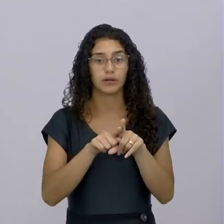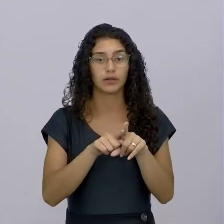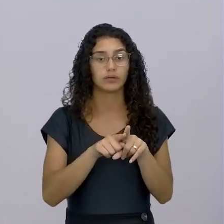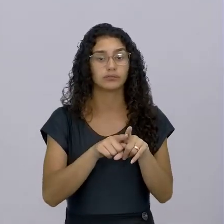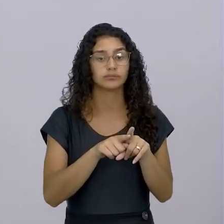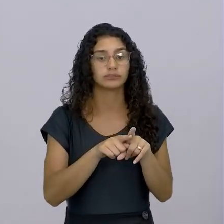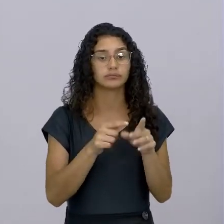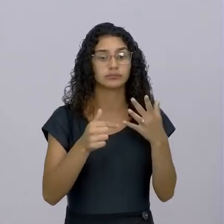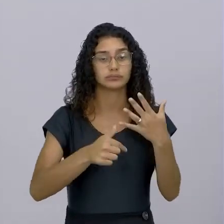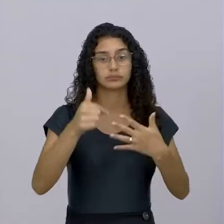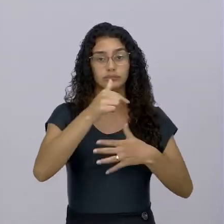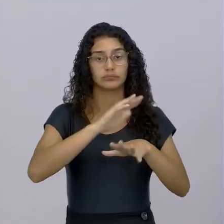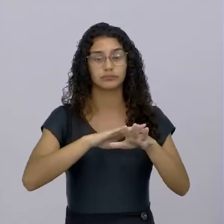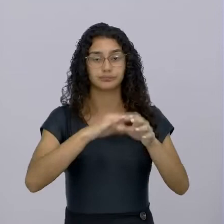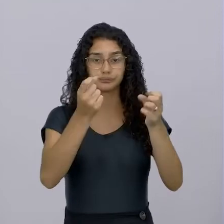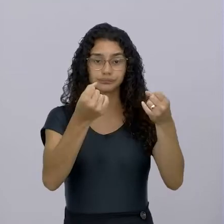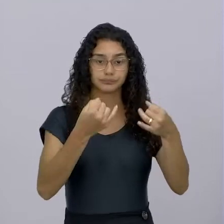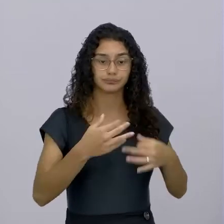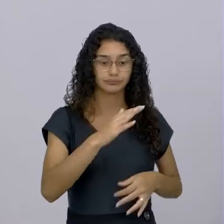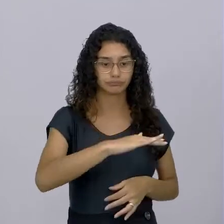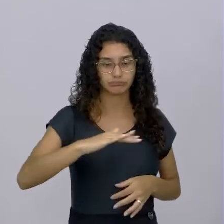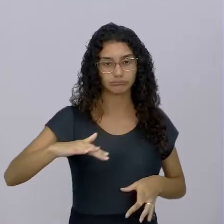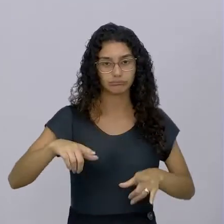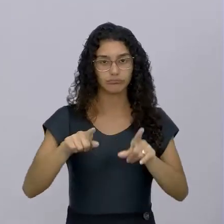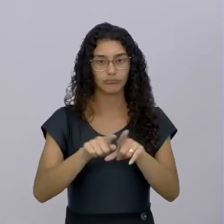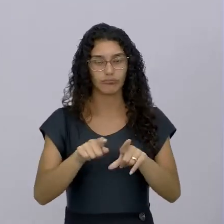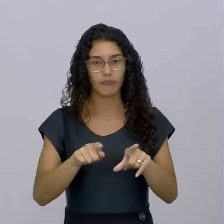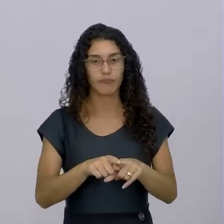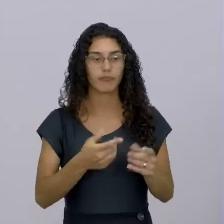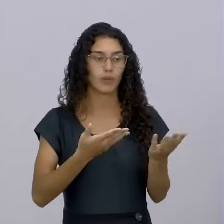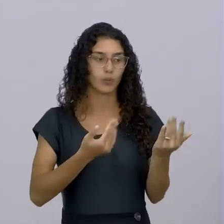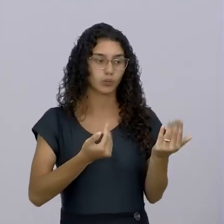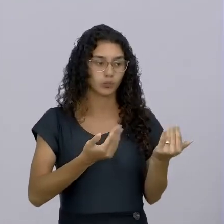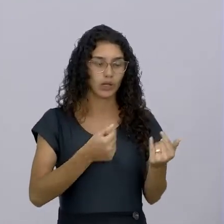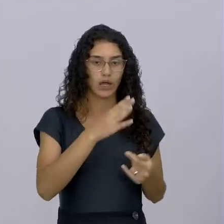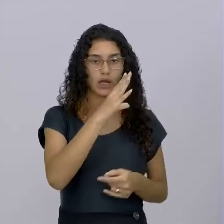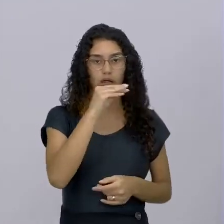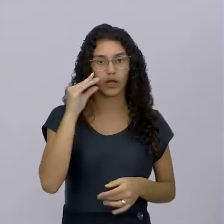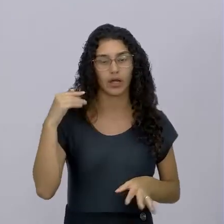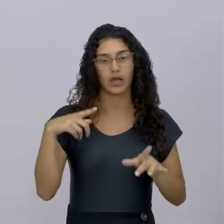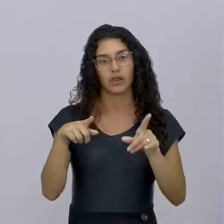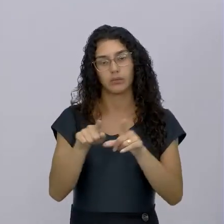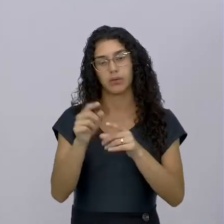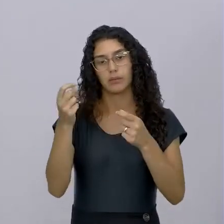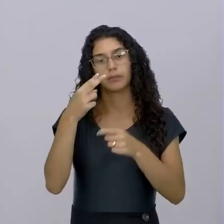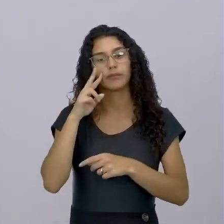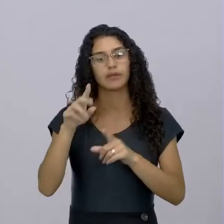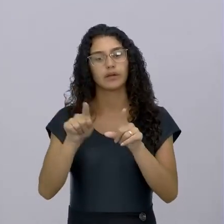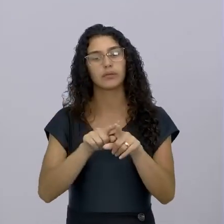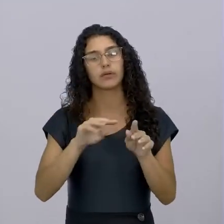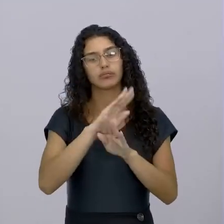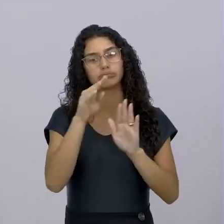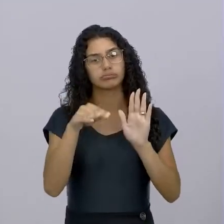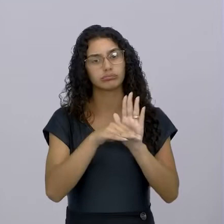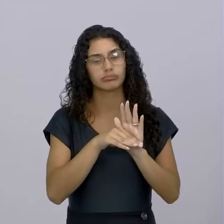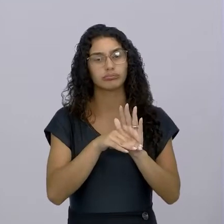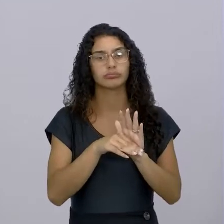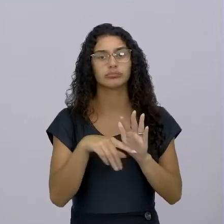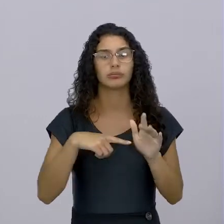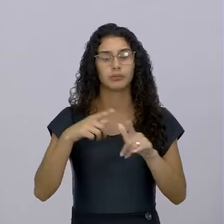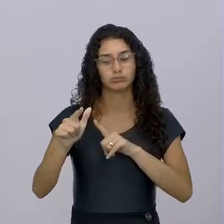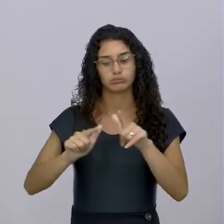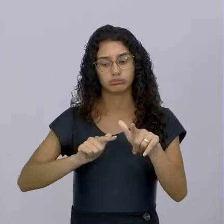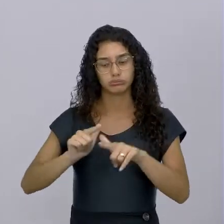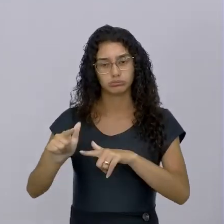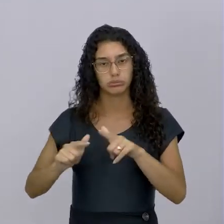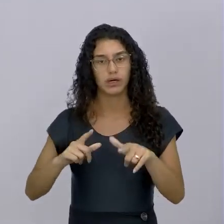um tópico que vai falar sobre as crianças, sobre os adolescentes, vai haver outro tópico que vai falar sobre a questão do